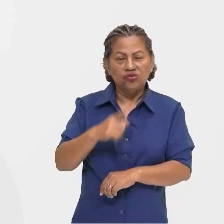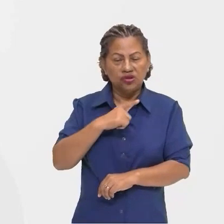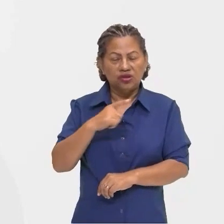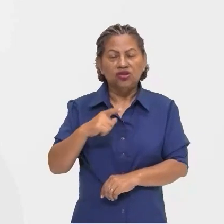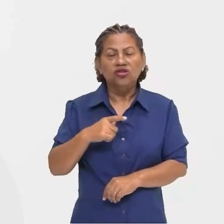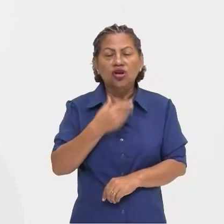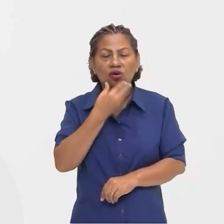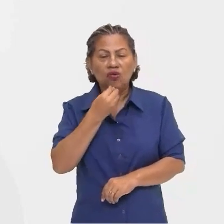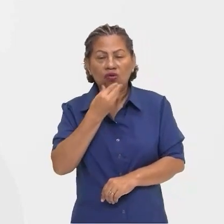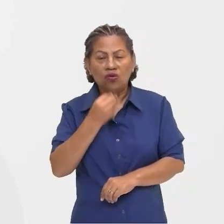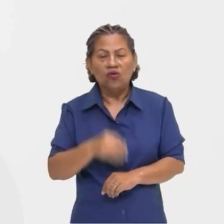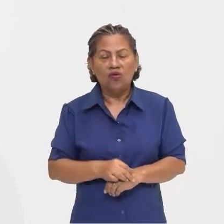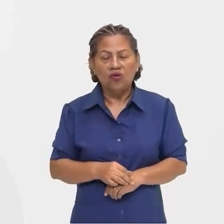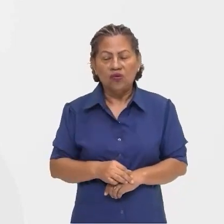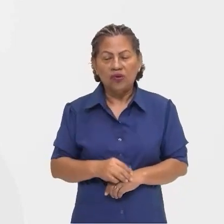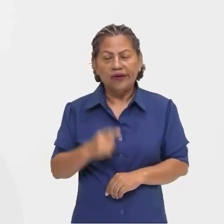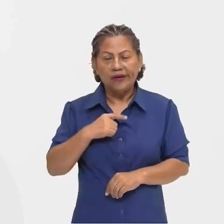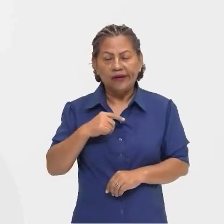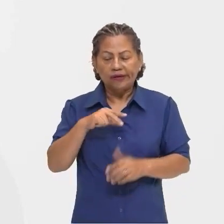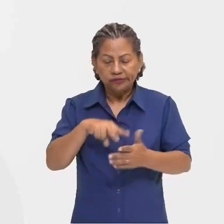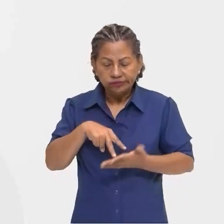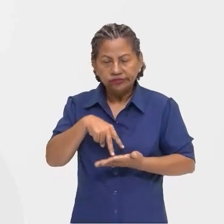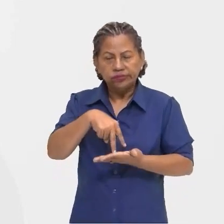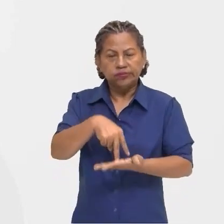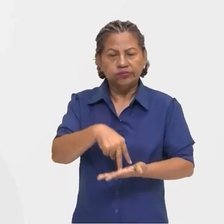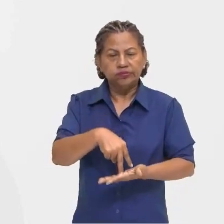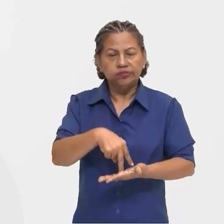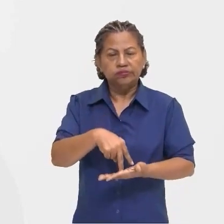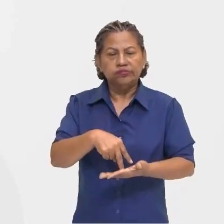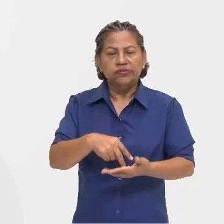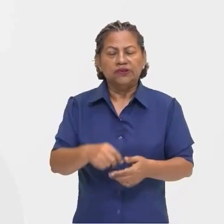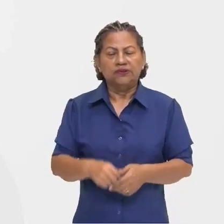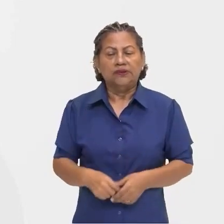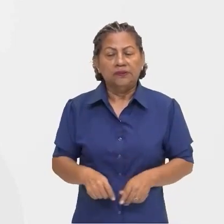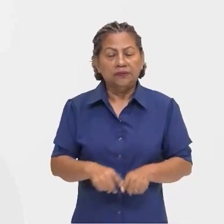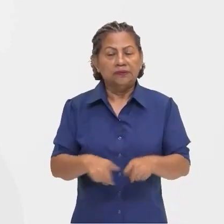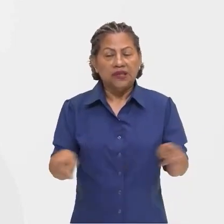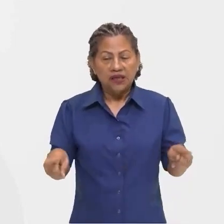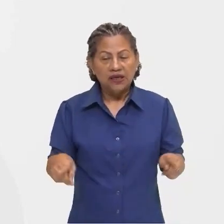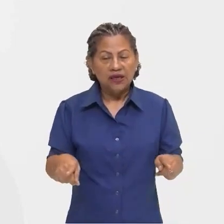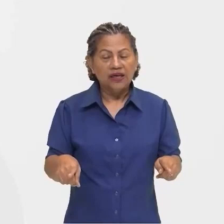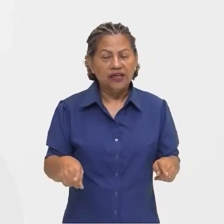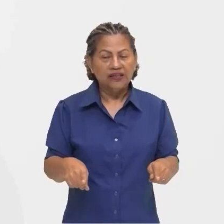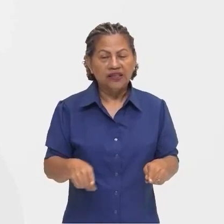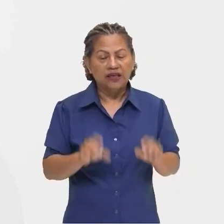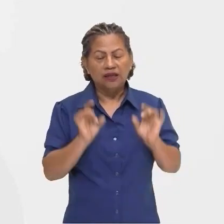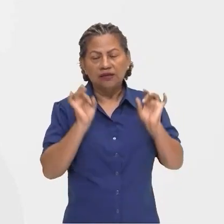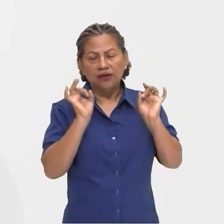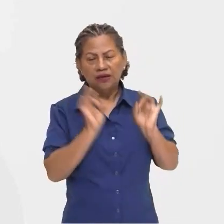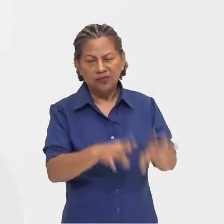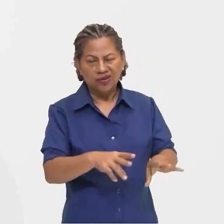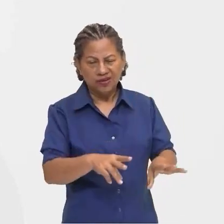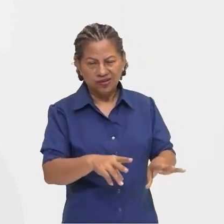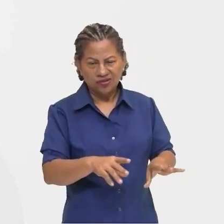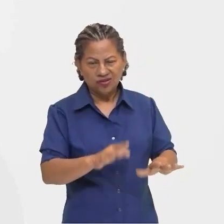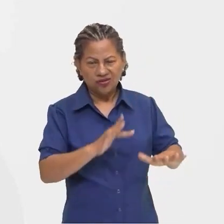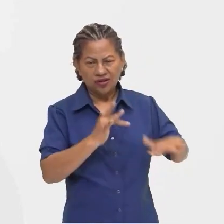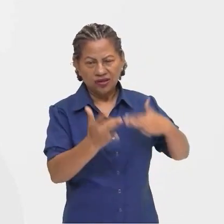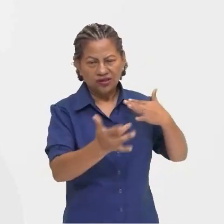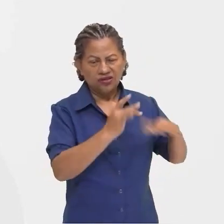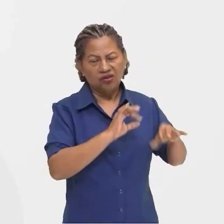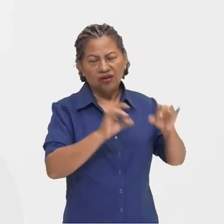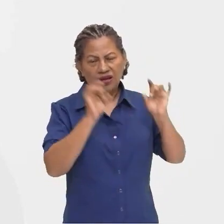motivou a professora Manuela a estudar mais. Para isso, abriu mão de algumas festas, redes sociais, etc., em nome